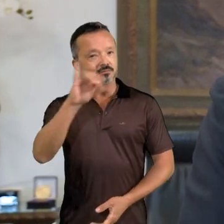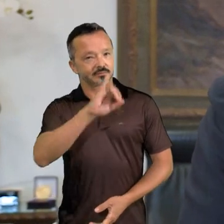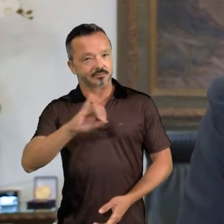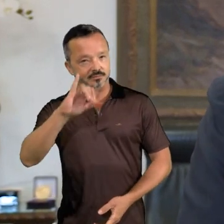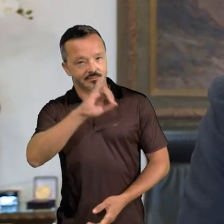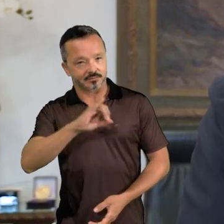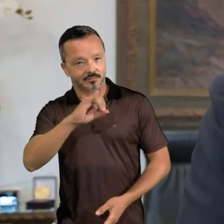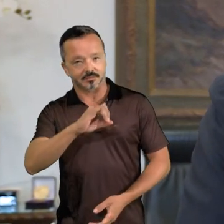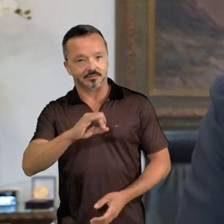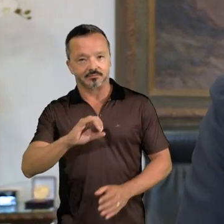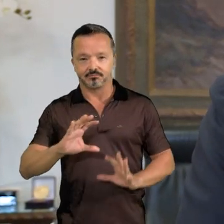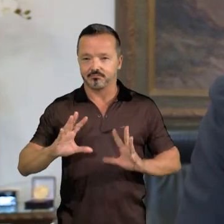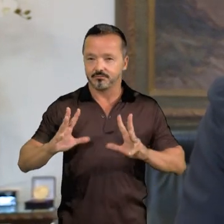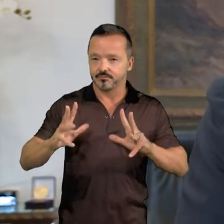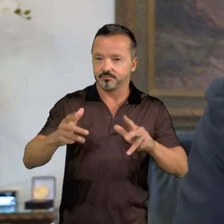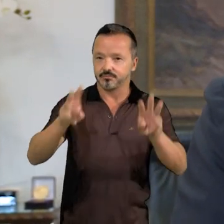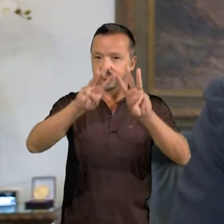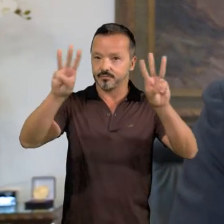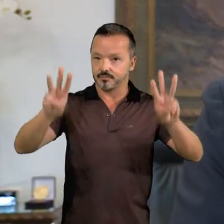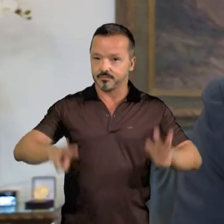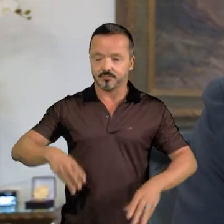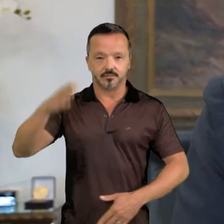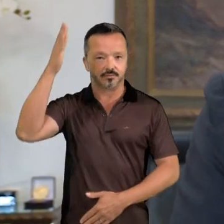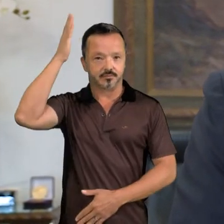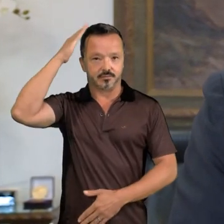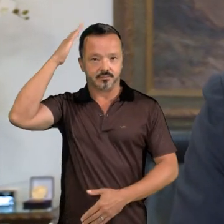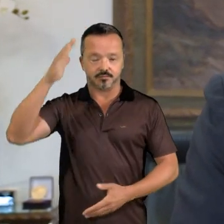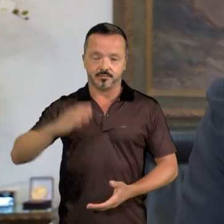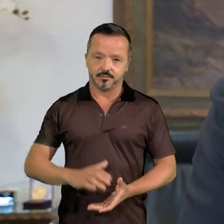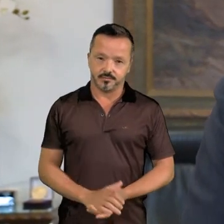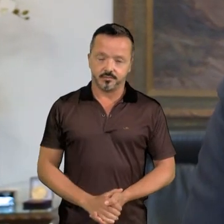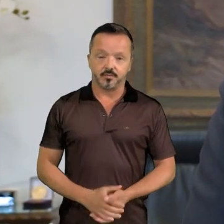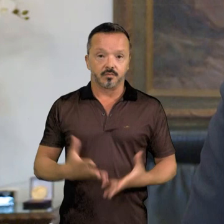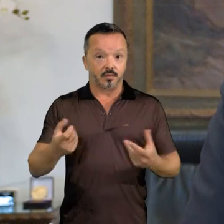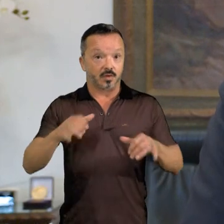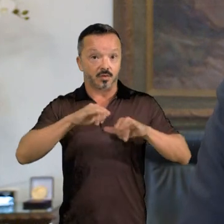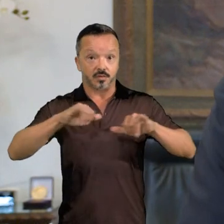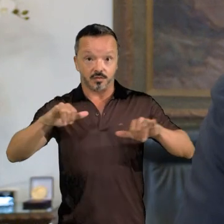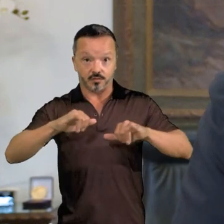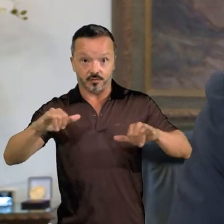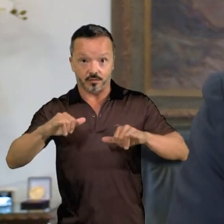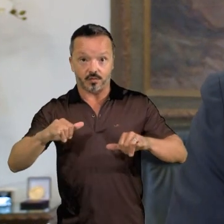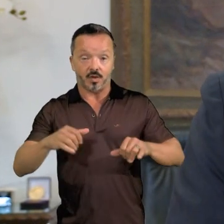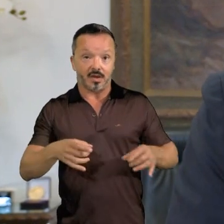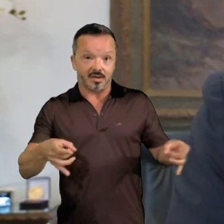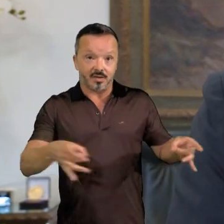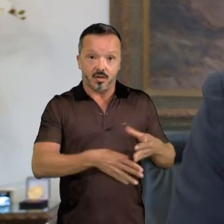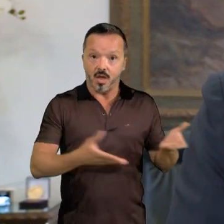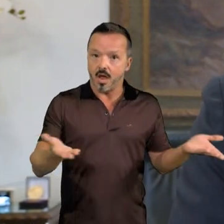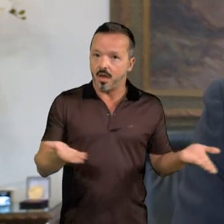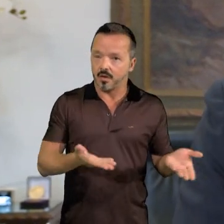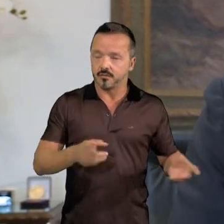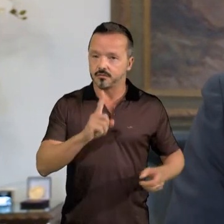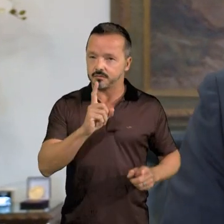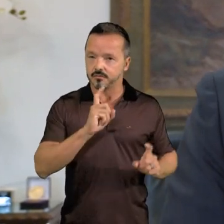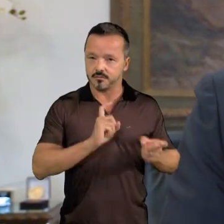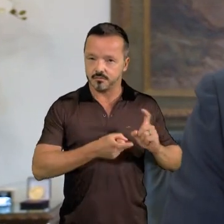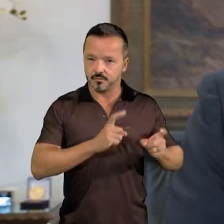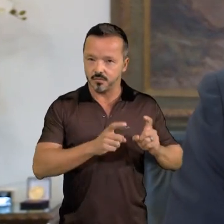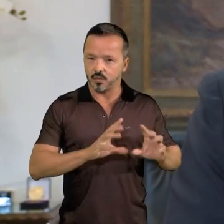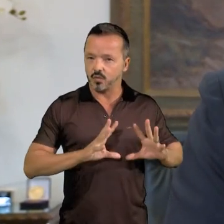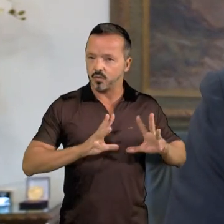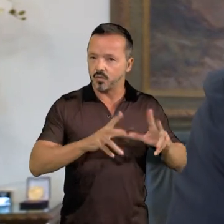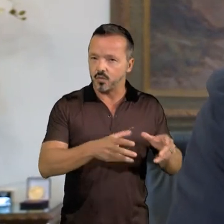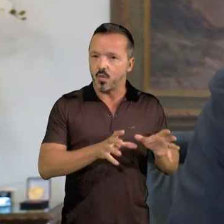o olá a nossa comunidade da universidade federal do paraná eu gostaria de informar que terminamos agora uma reunião com